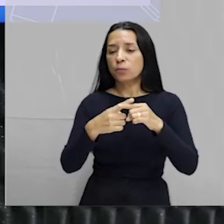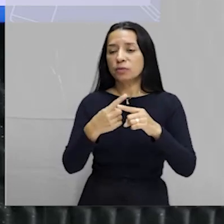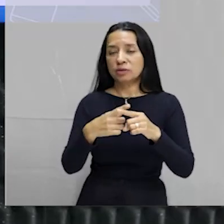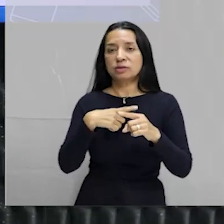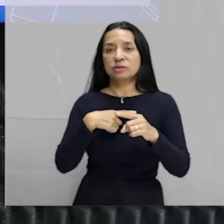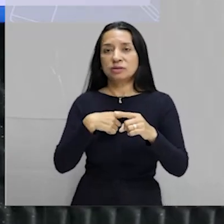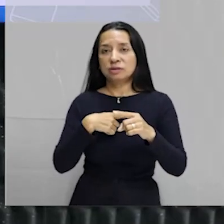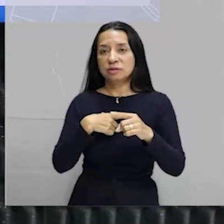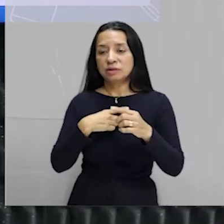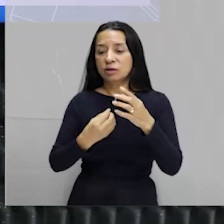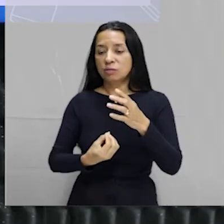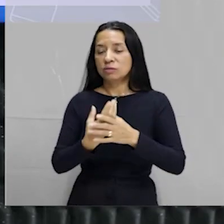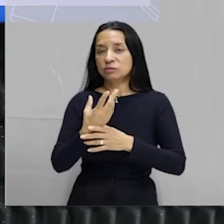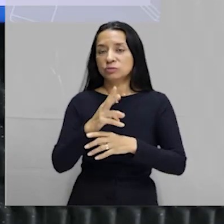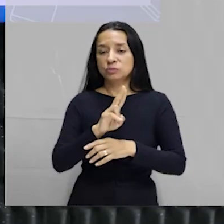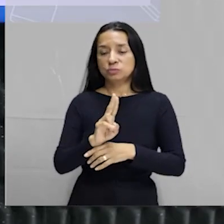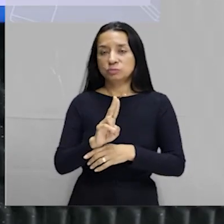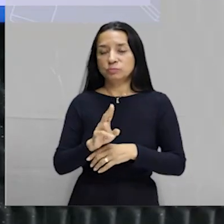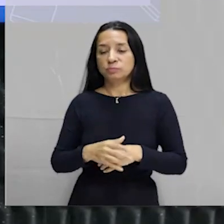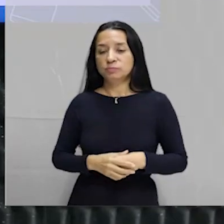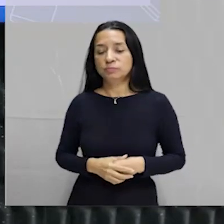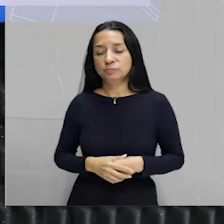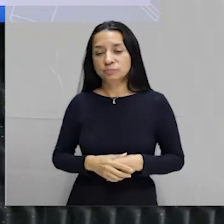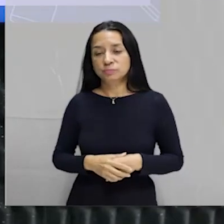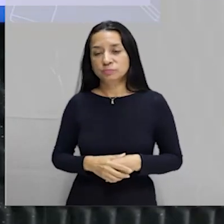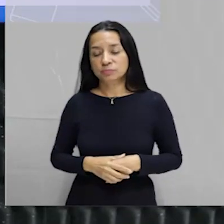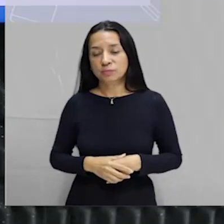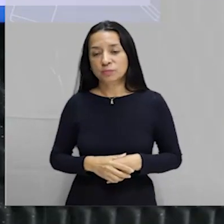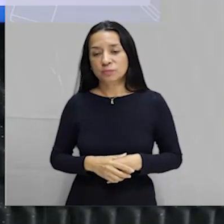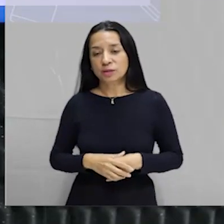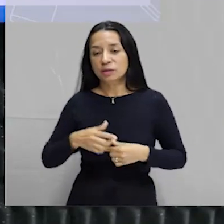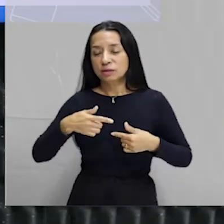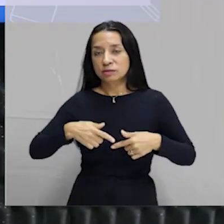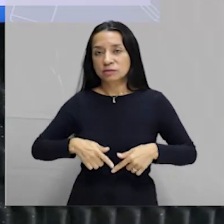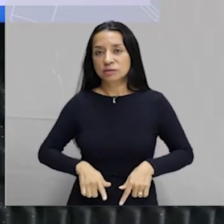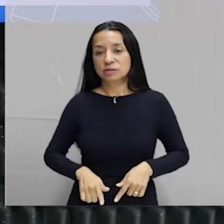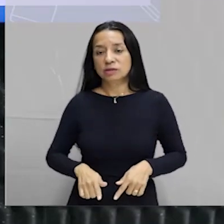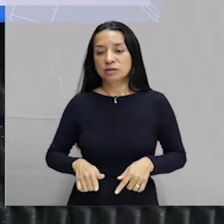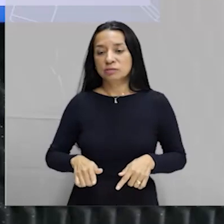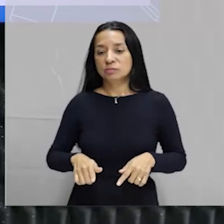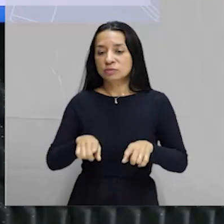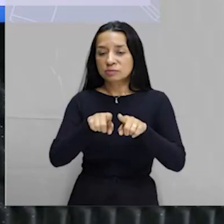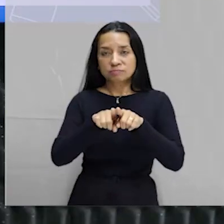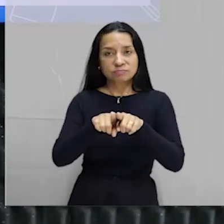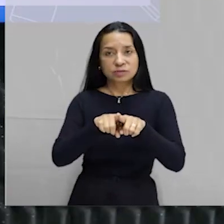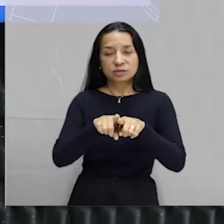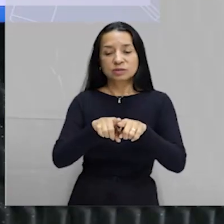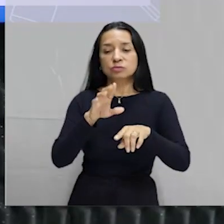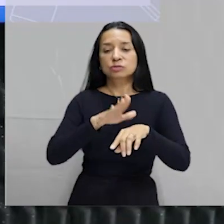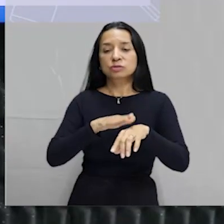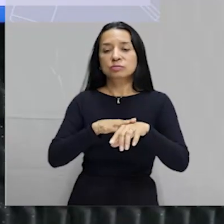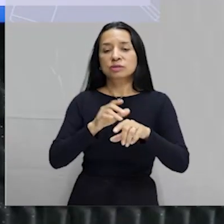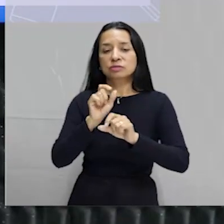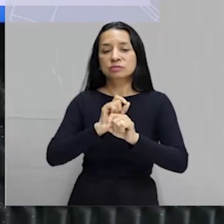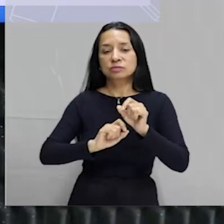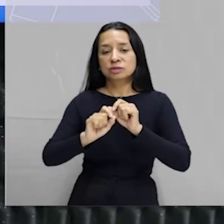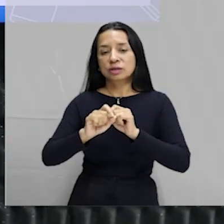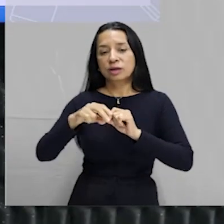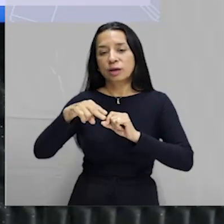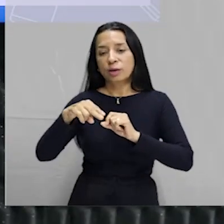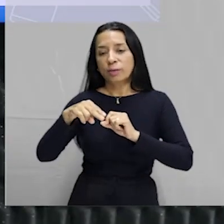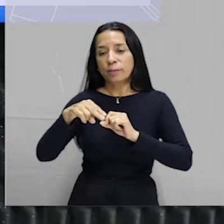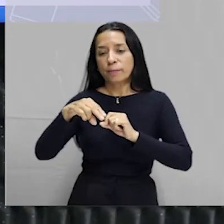tá? Então, os indivíduos idênticos, gêmeos idênticos, são chamados univitelínicos ou monozigóticos. No caso